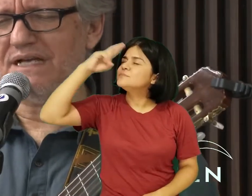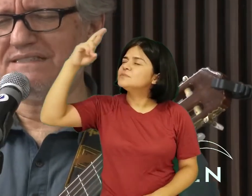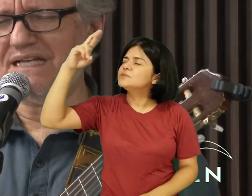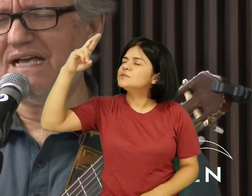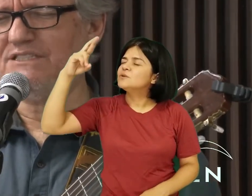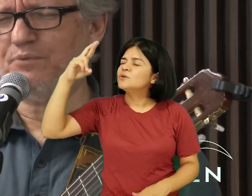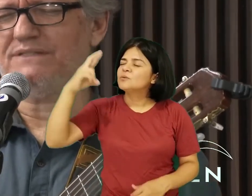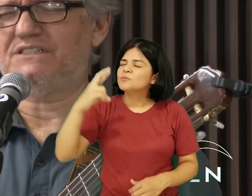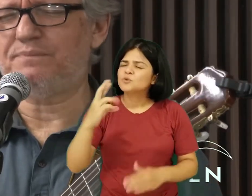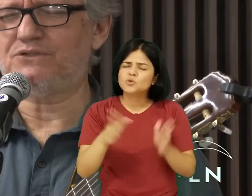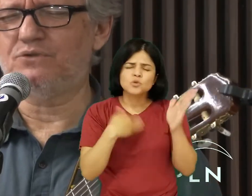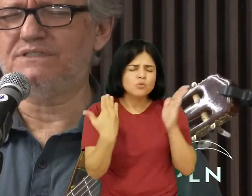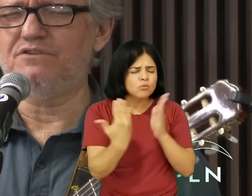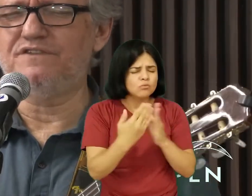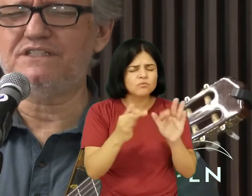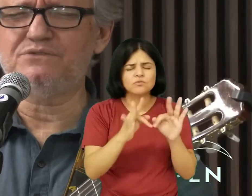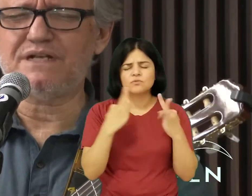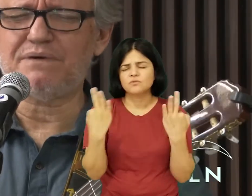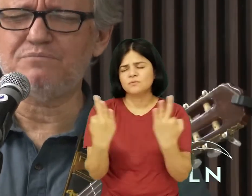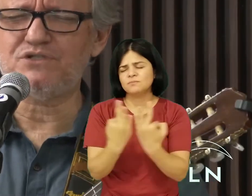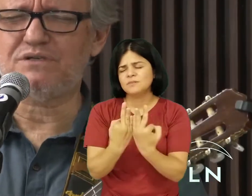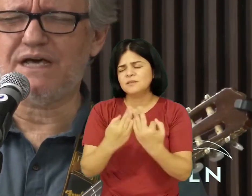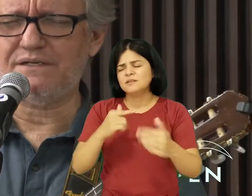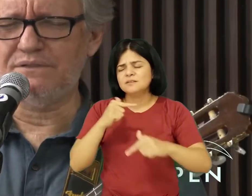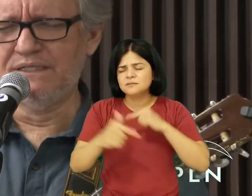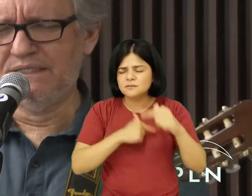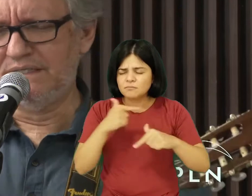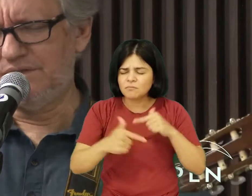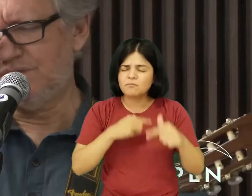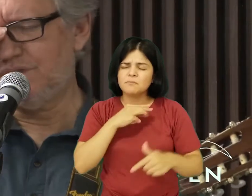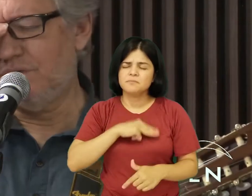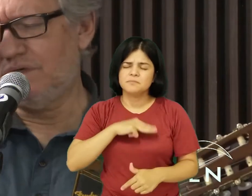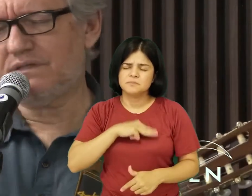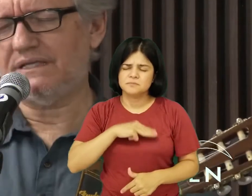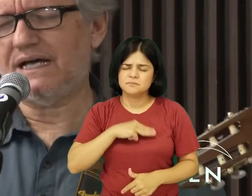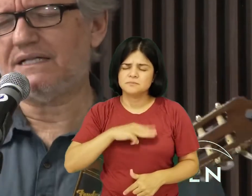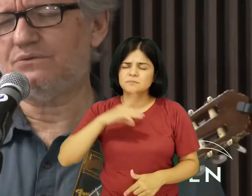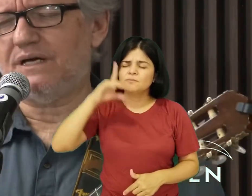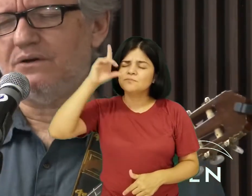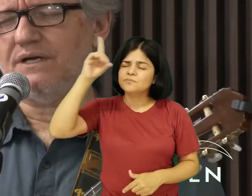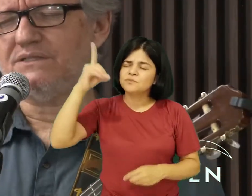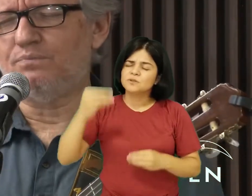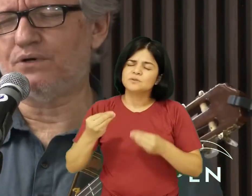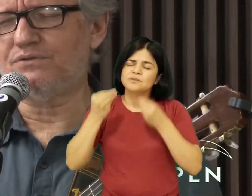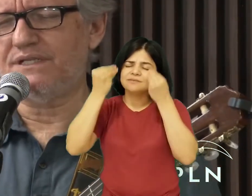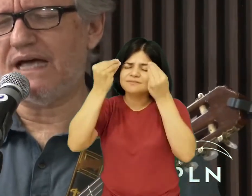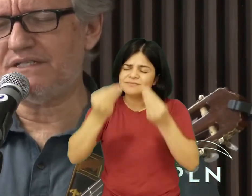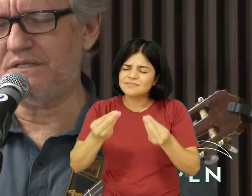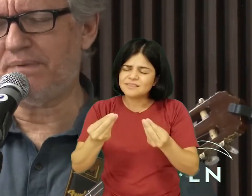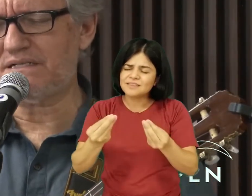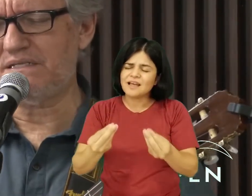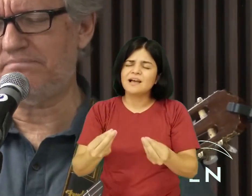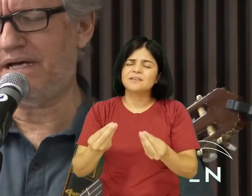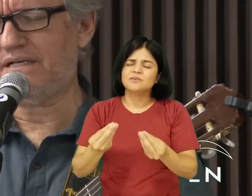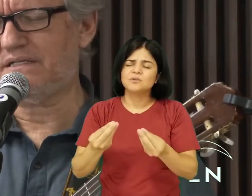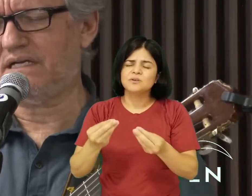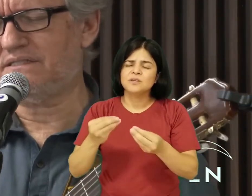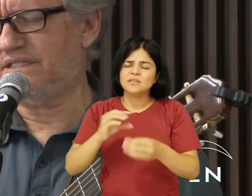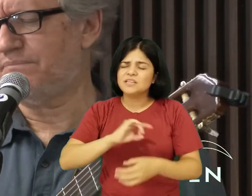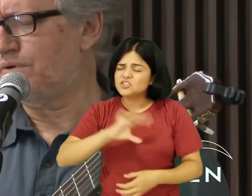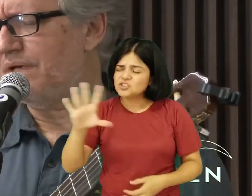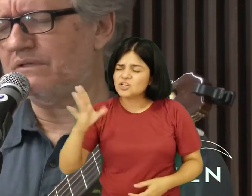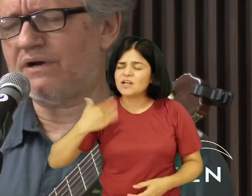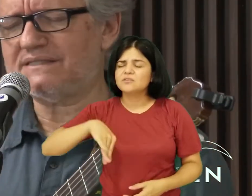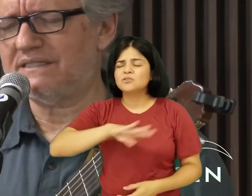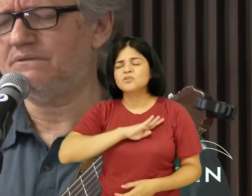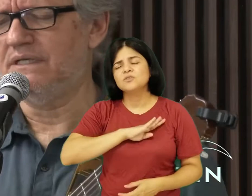esses casais, por essas pessoas envolvidas no trabalho missionário, que o Senhor tem dado a nós a oportunidade de participar, quer seja